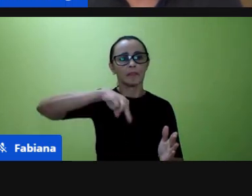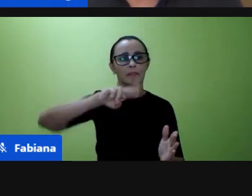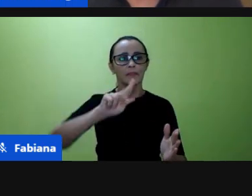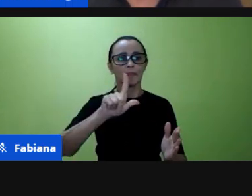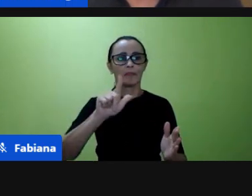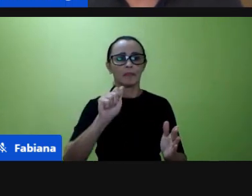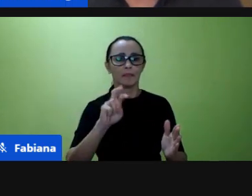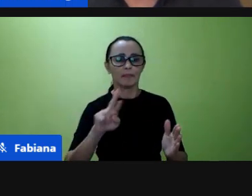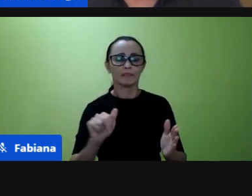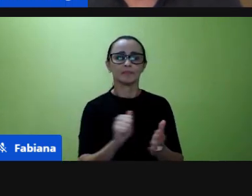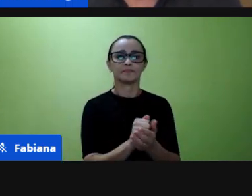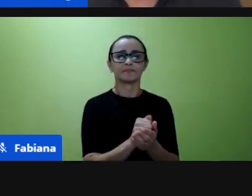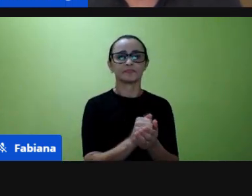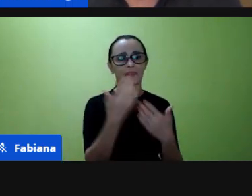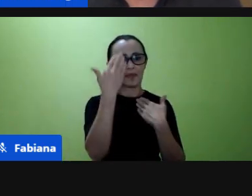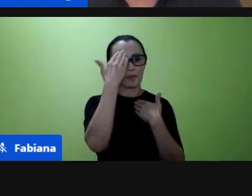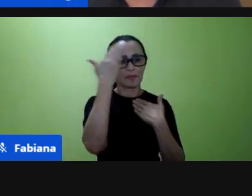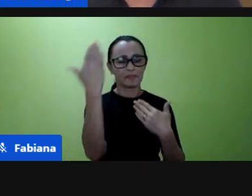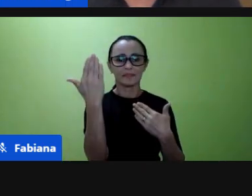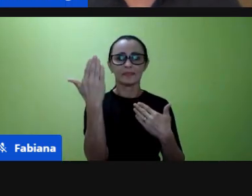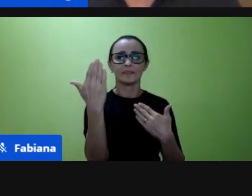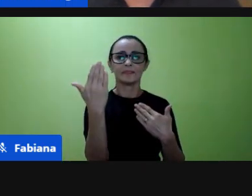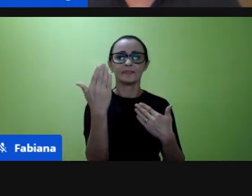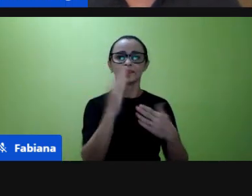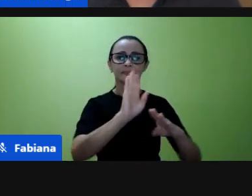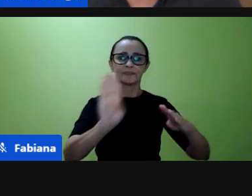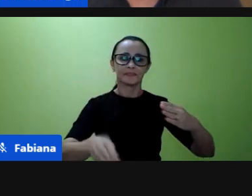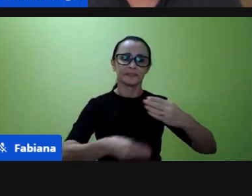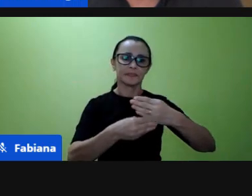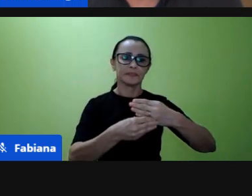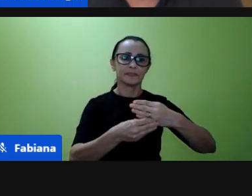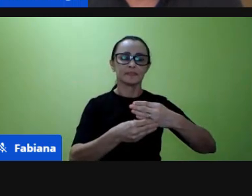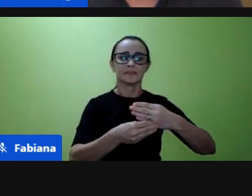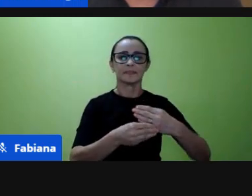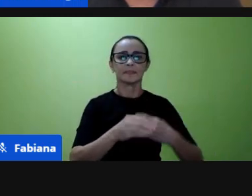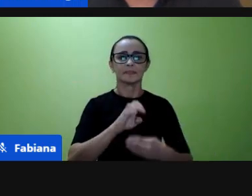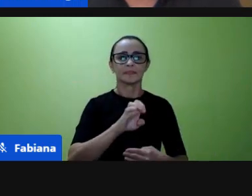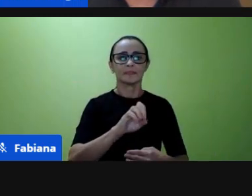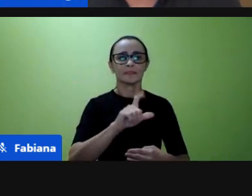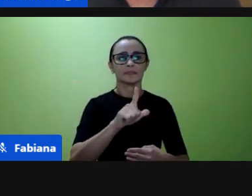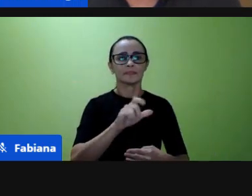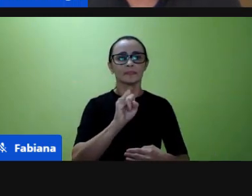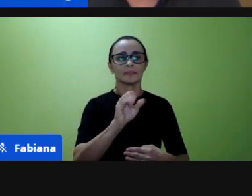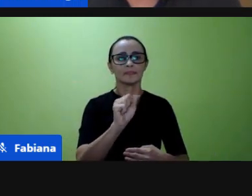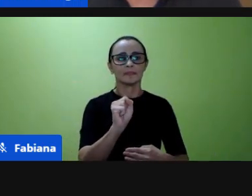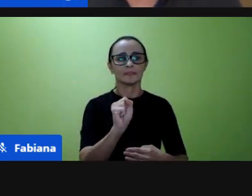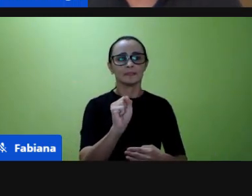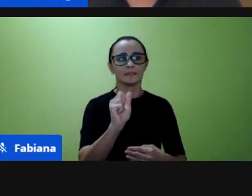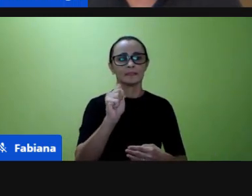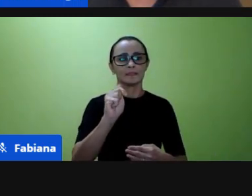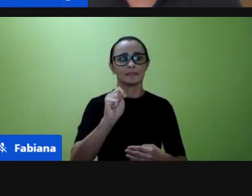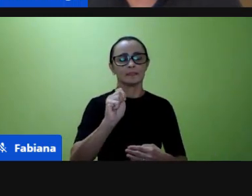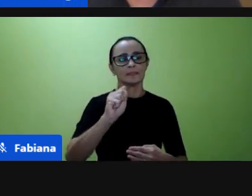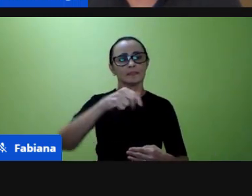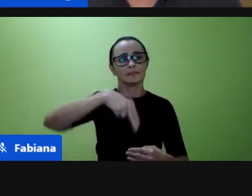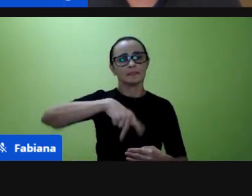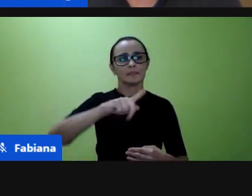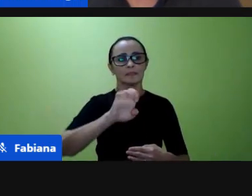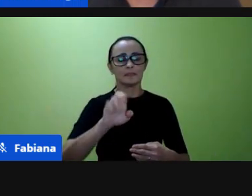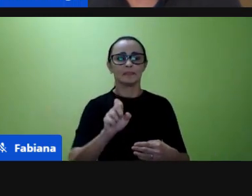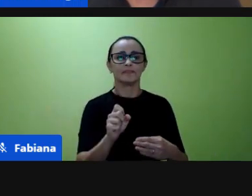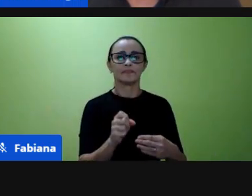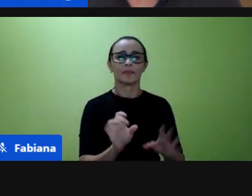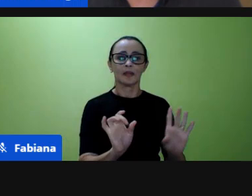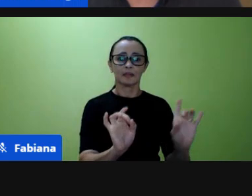Obrigada, Jorge. Elisângela, você gostaria de complementar com a sua experiência? Principalmente com os formulários,